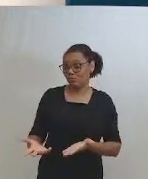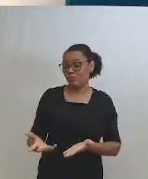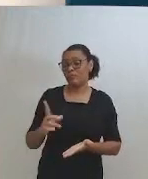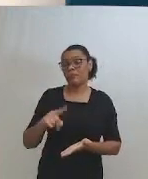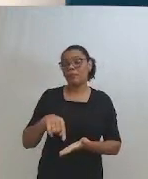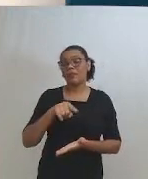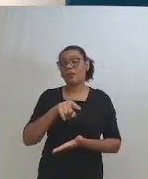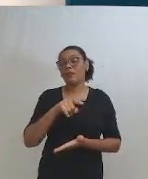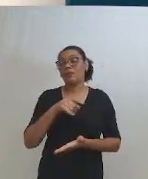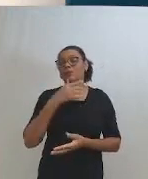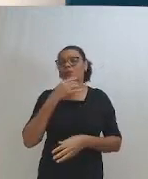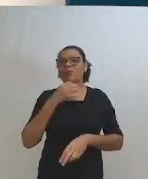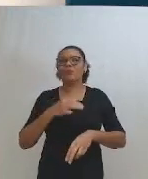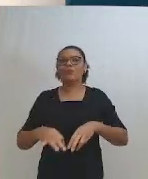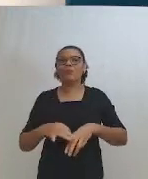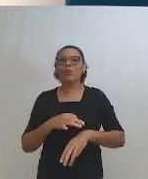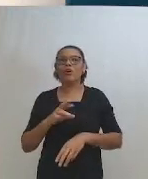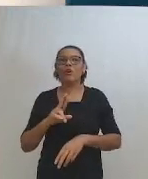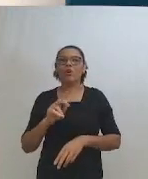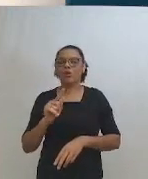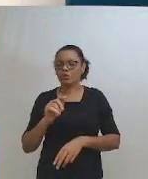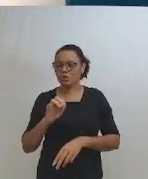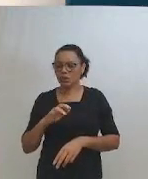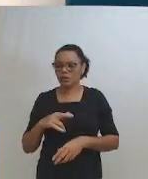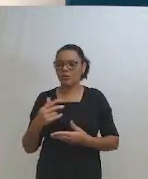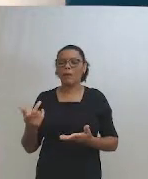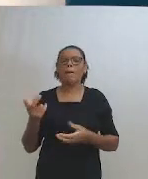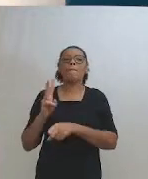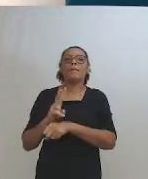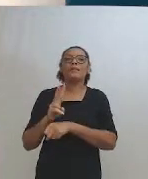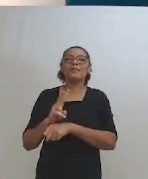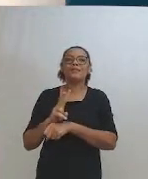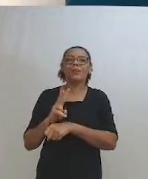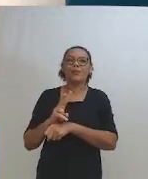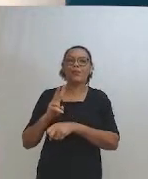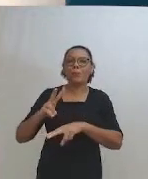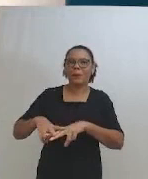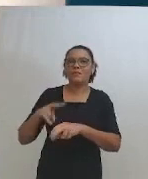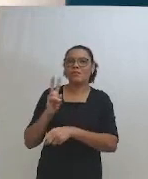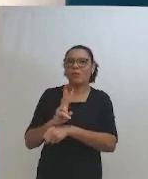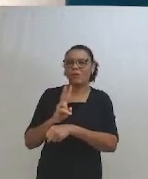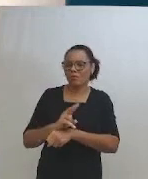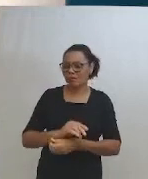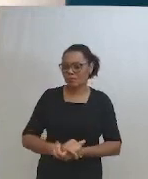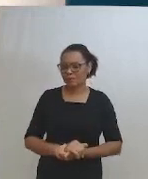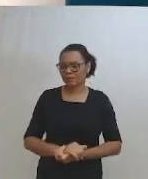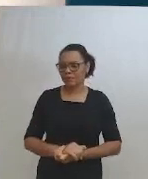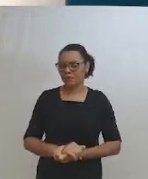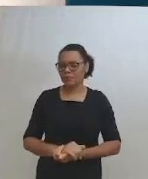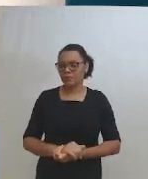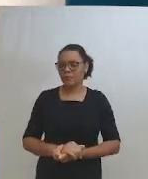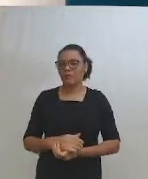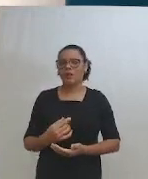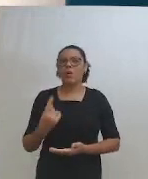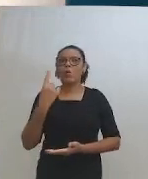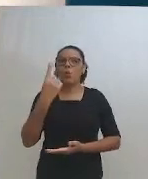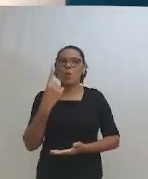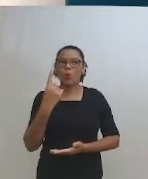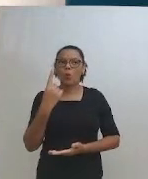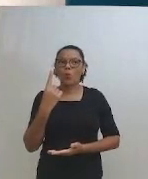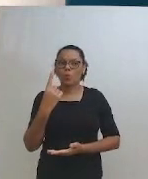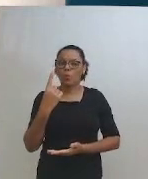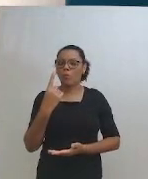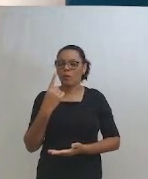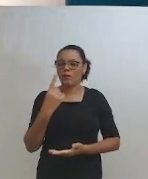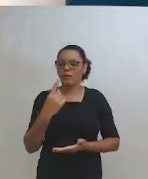publicação do livro Prisão Cautelar, Dramas, Princípios e Alternativas. Em uma das passagens desse livro, ele cita o